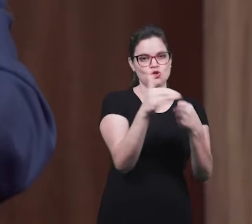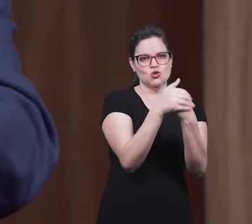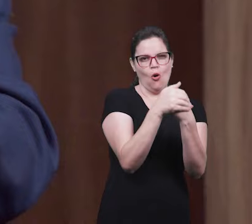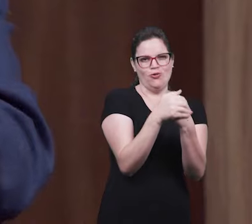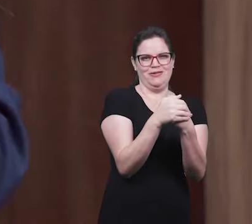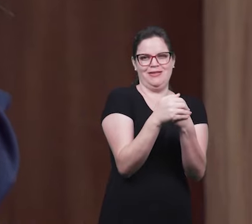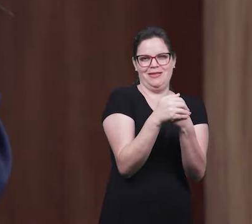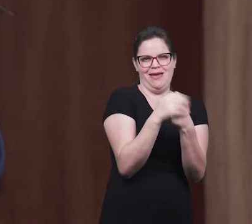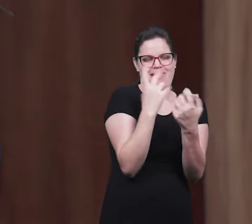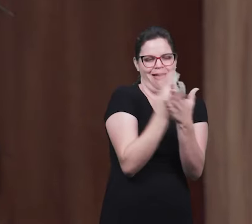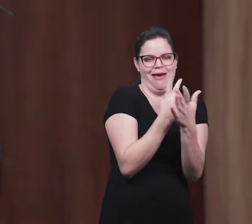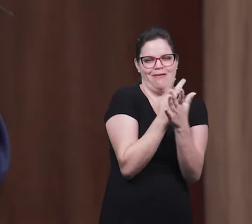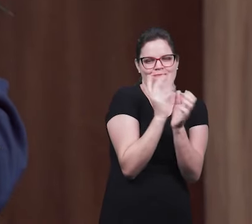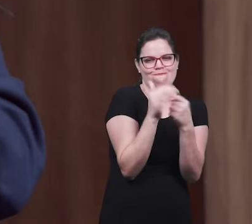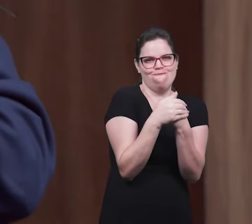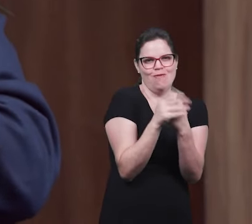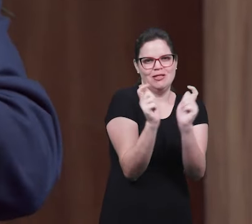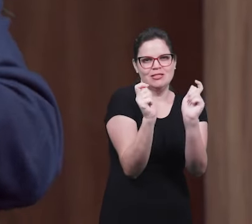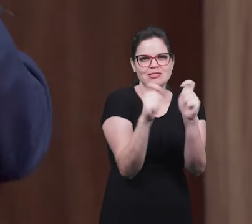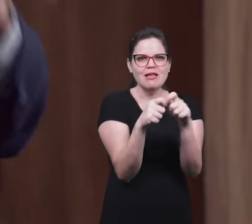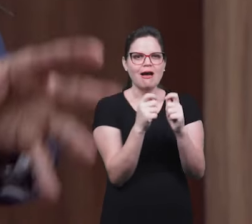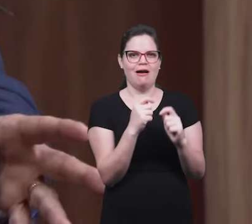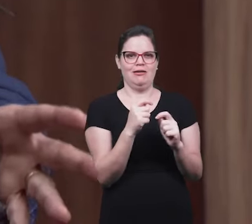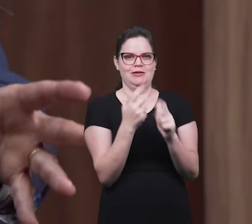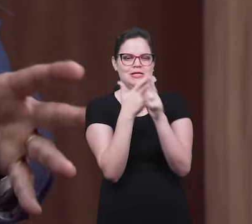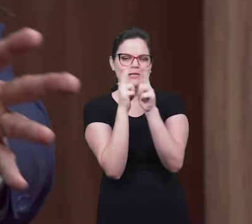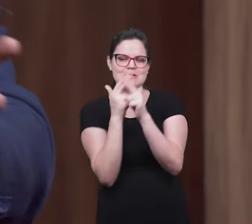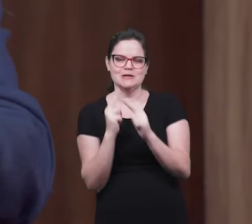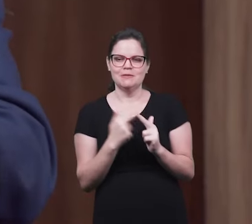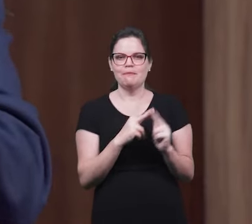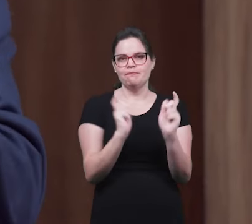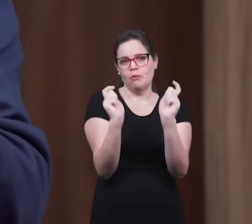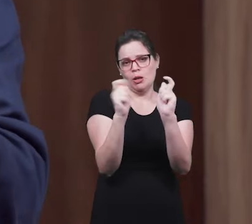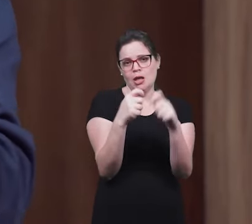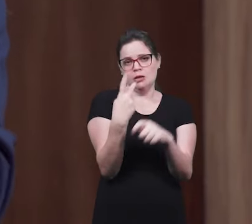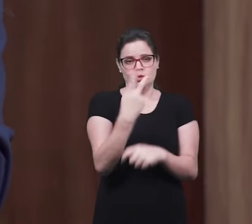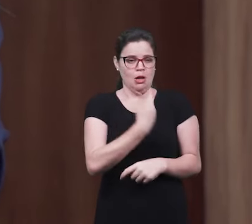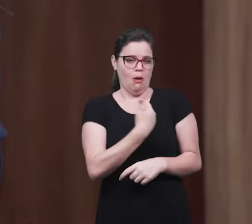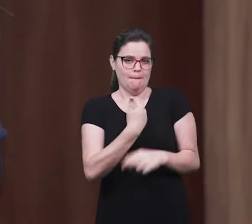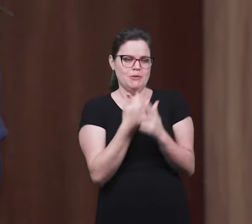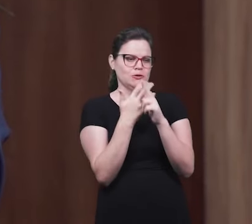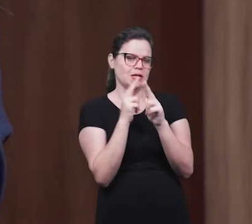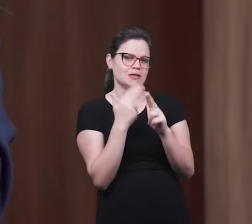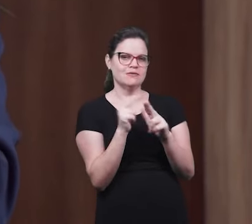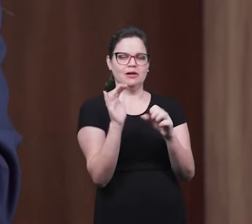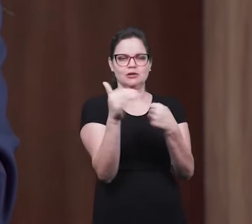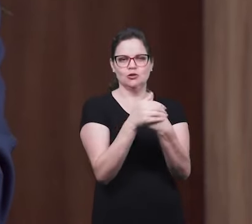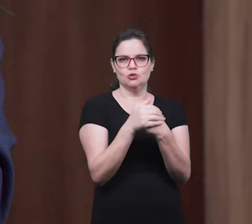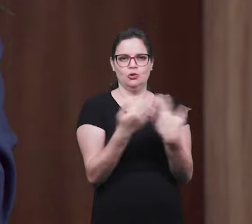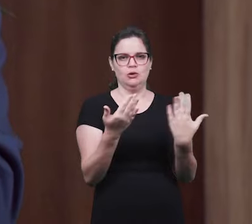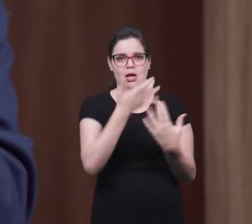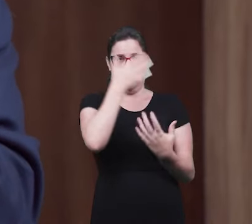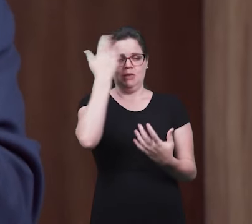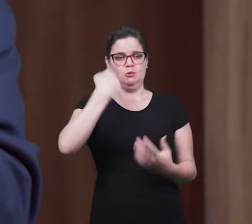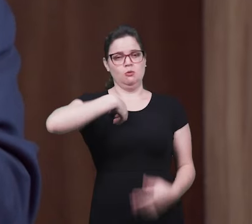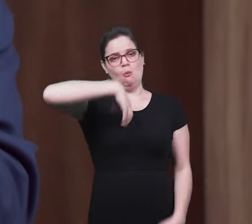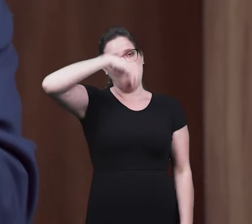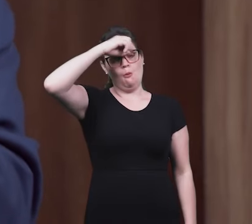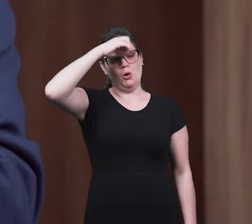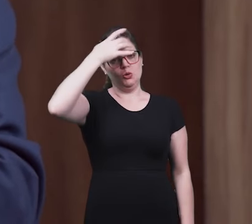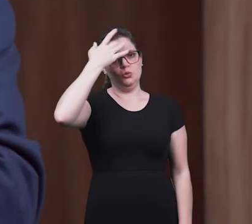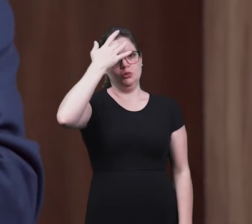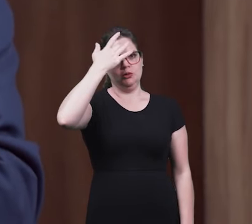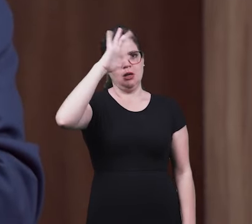governante, do pastor, do amigo. Você pode esconder, você pode fazer alguma coisa que ninguém